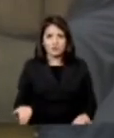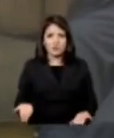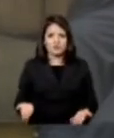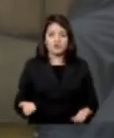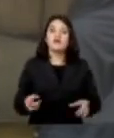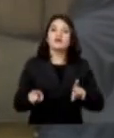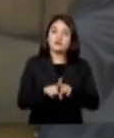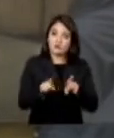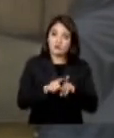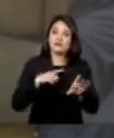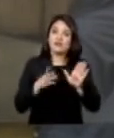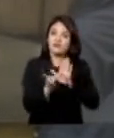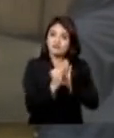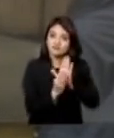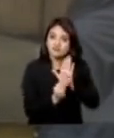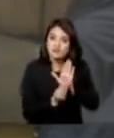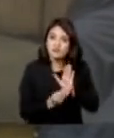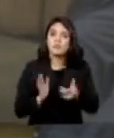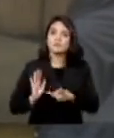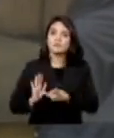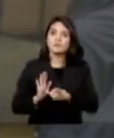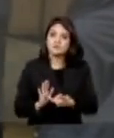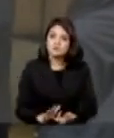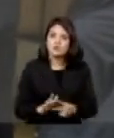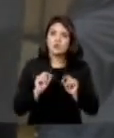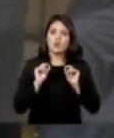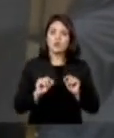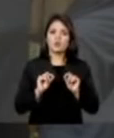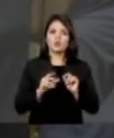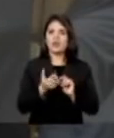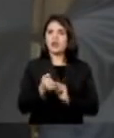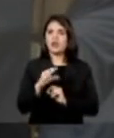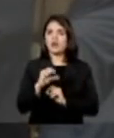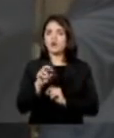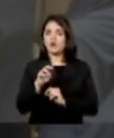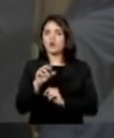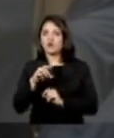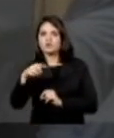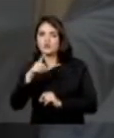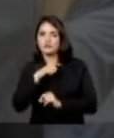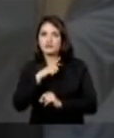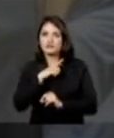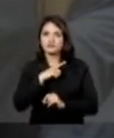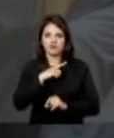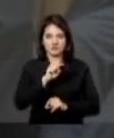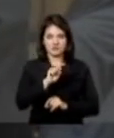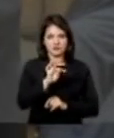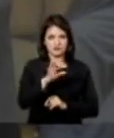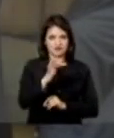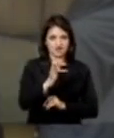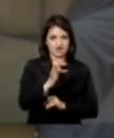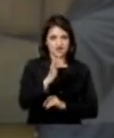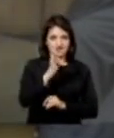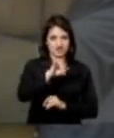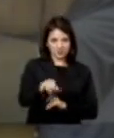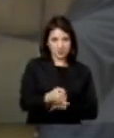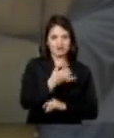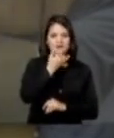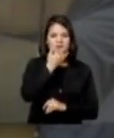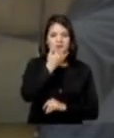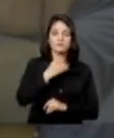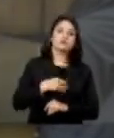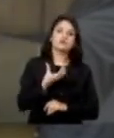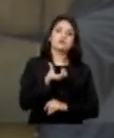percentual de acordos que são modificados no Superior Tribunal de Justiça. De 6.500 acordos, aproximadamente